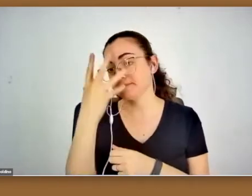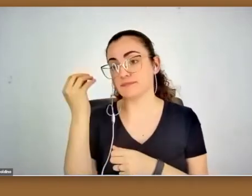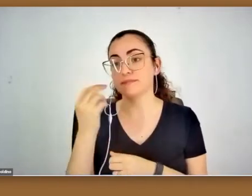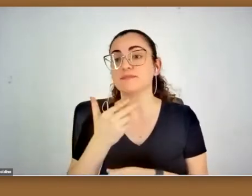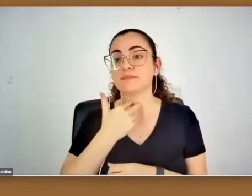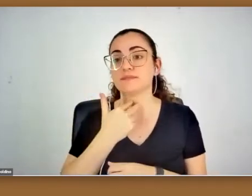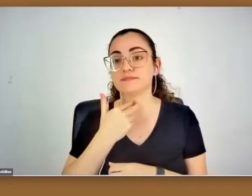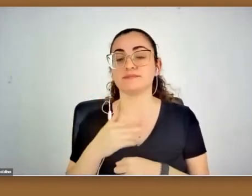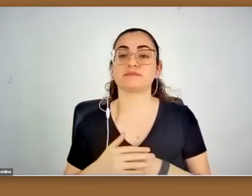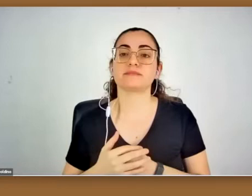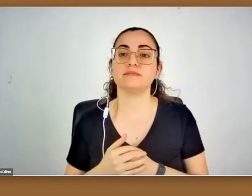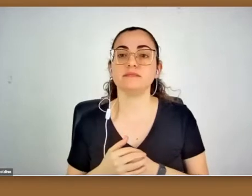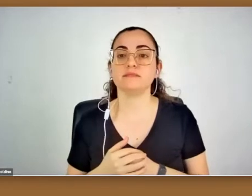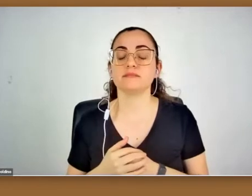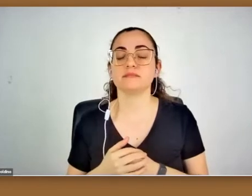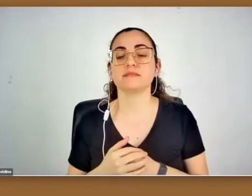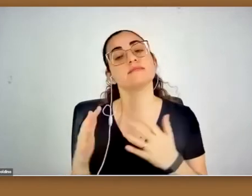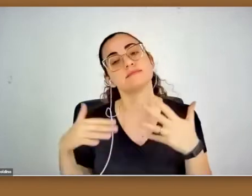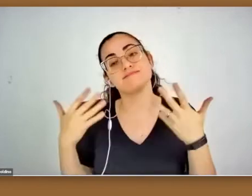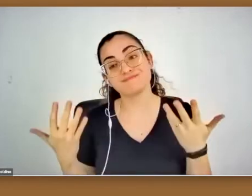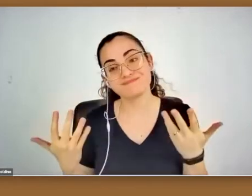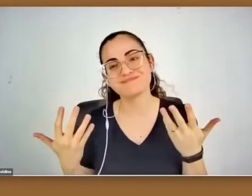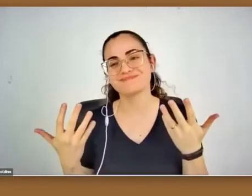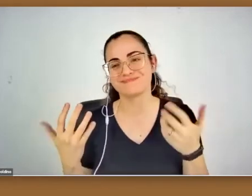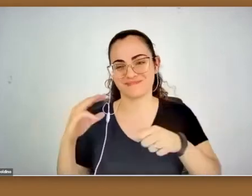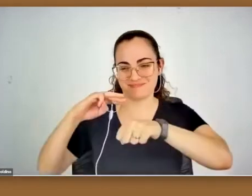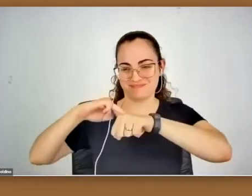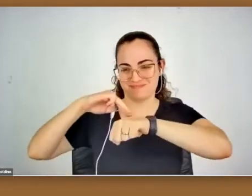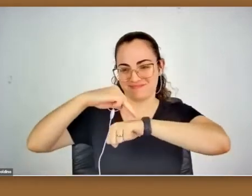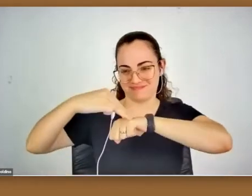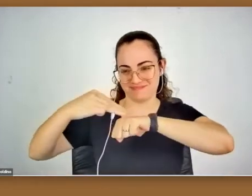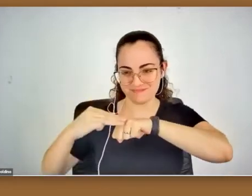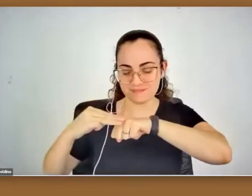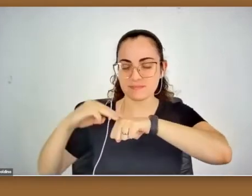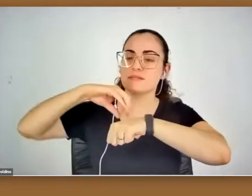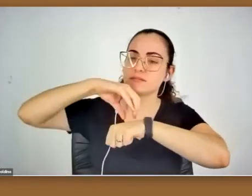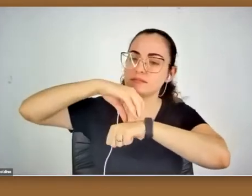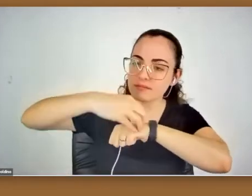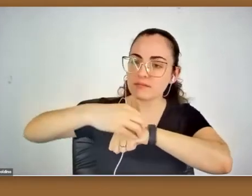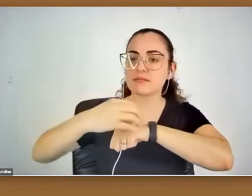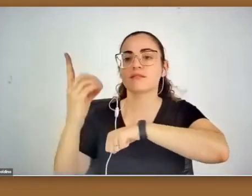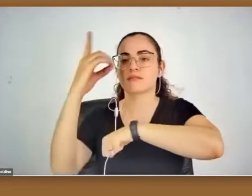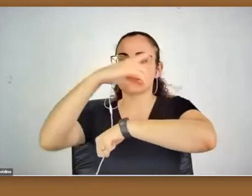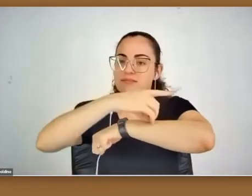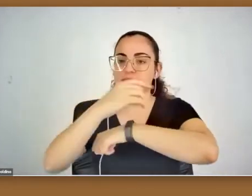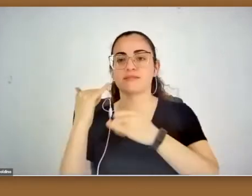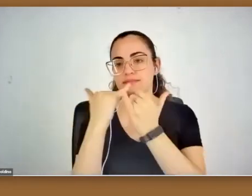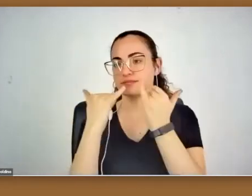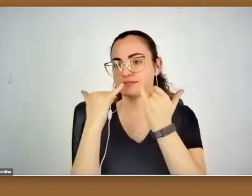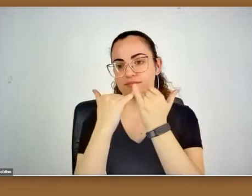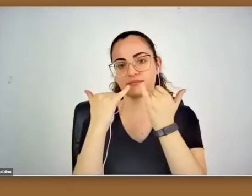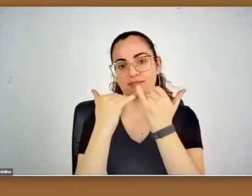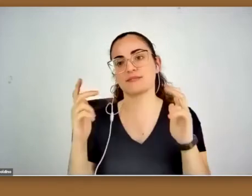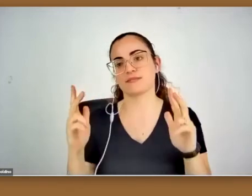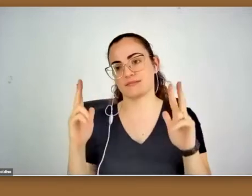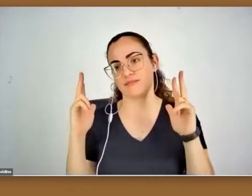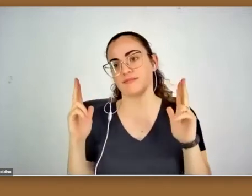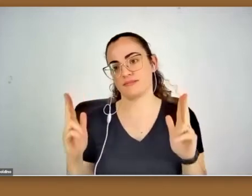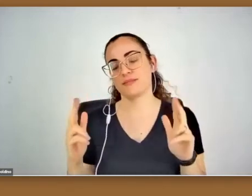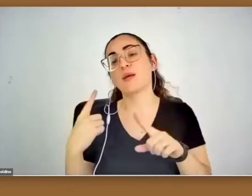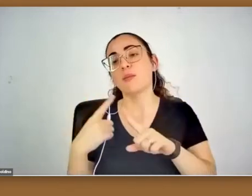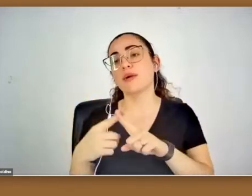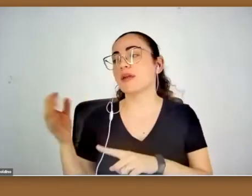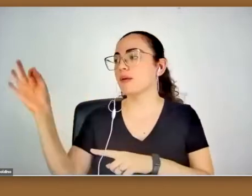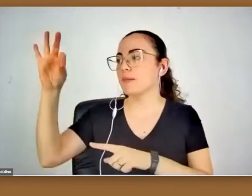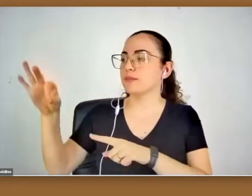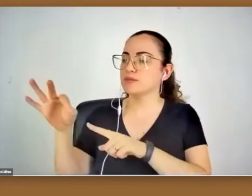padrão, né? Por quê? Porque é o padrão de você ter presença do mosquito, tá? E aí, novamente, esses cuidados que a gente tem que ter, que